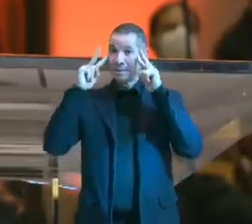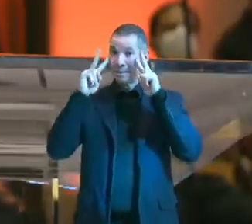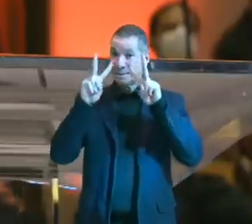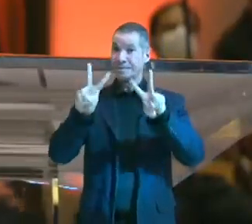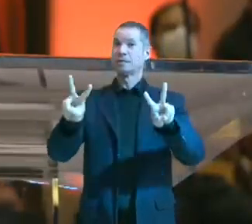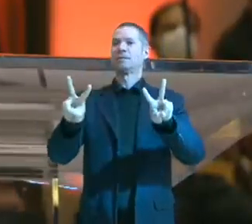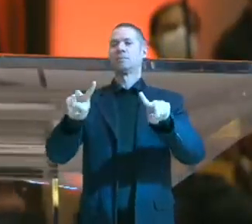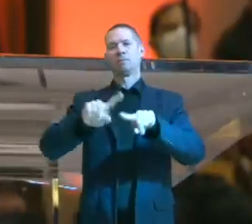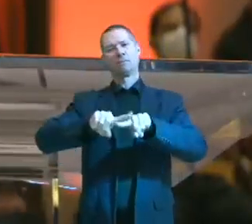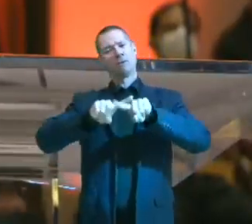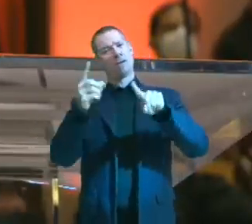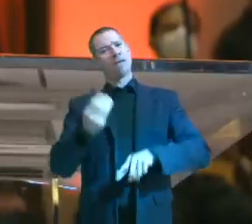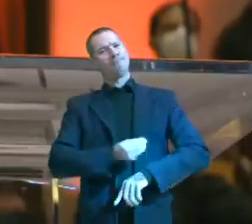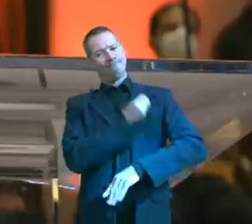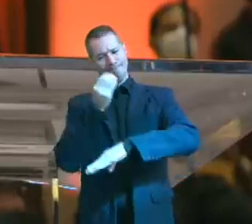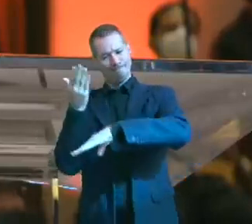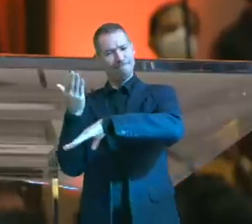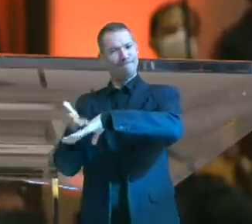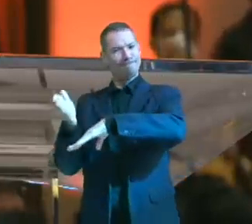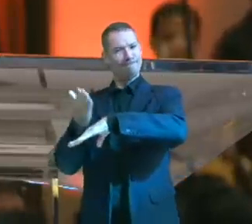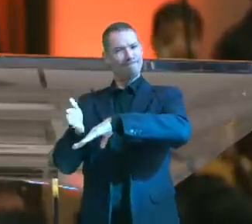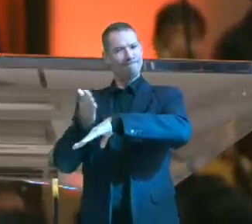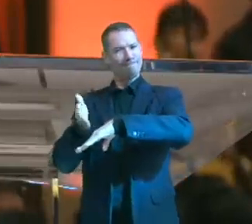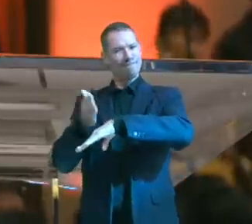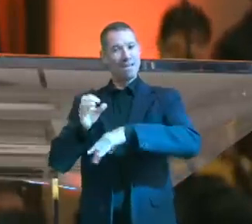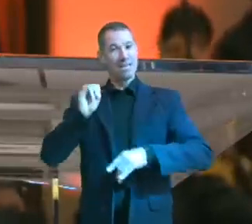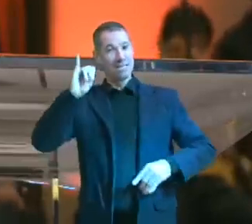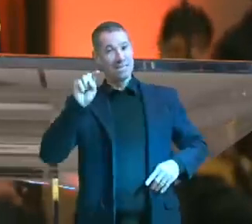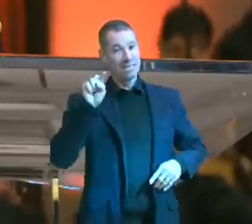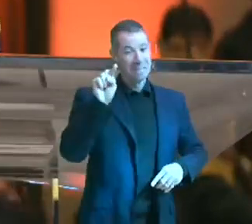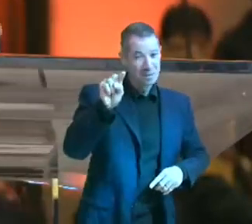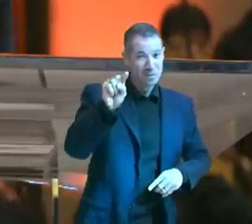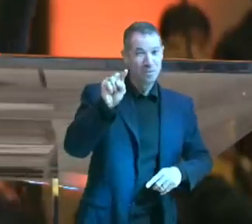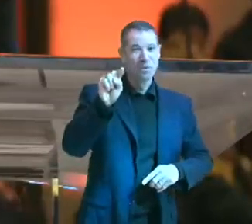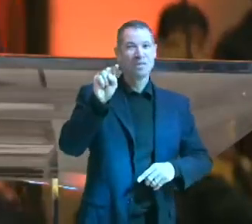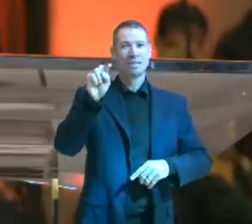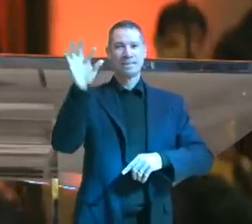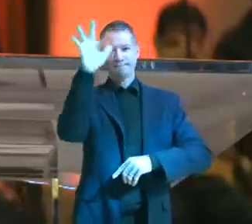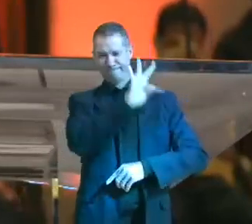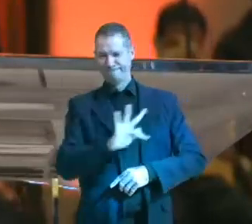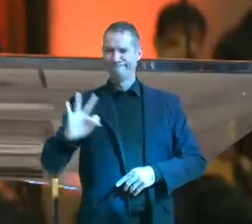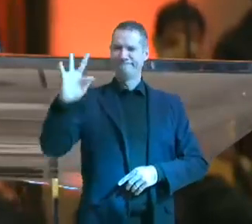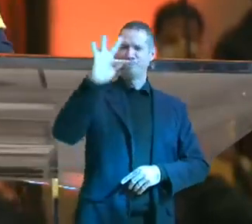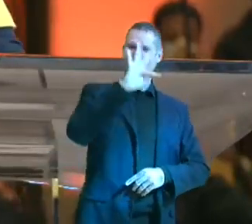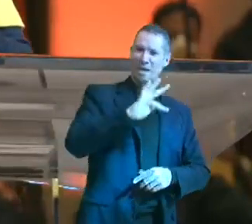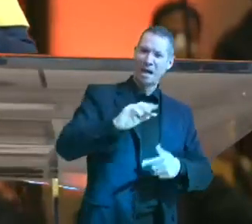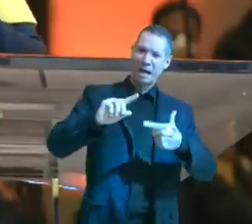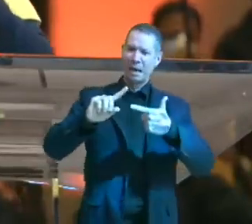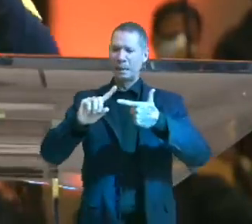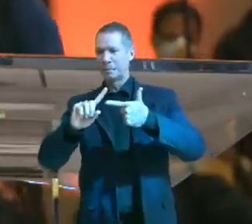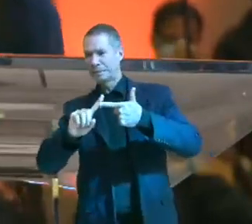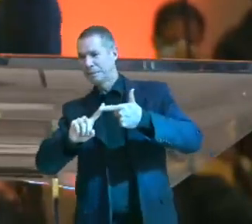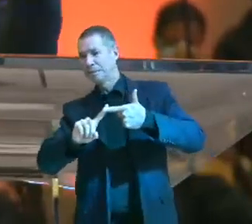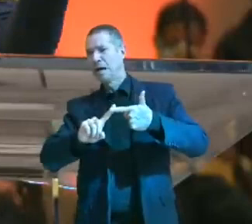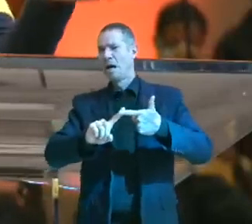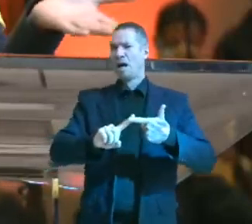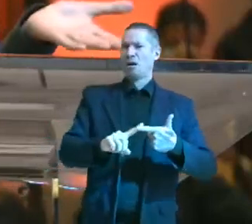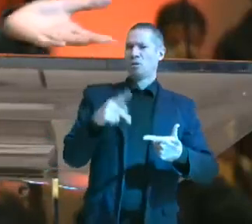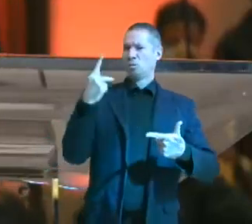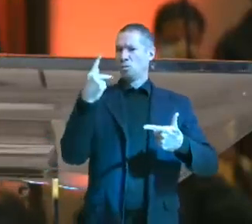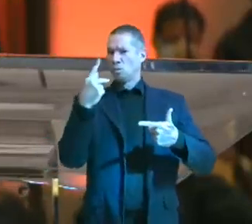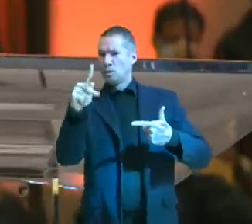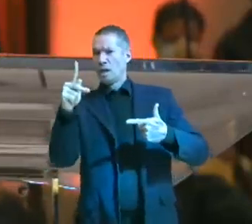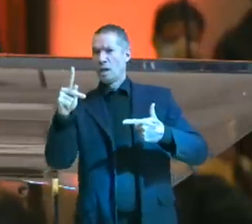testemunhas, porque nós vivemos isso. Então, se você está na faculdade, se você está no